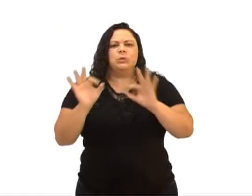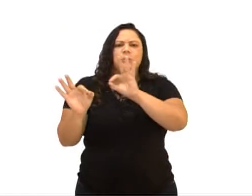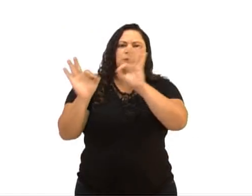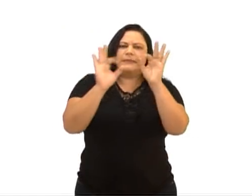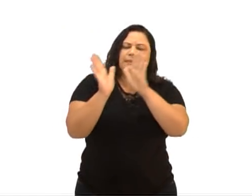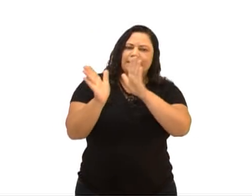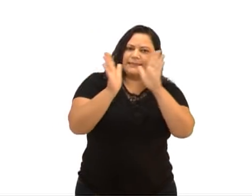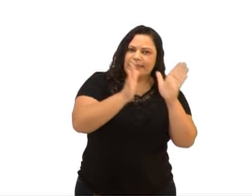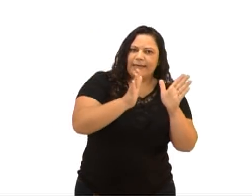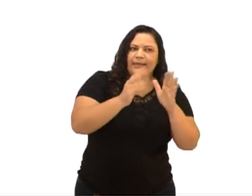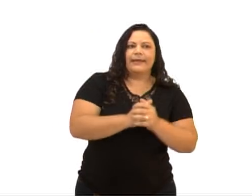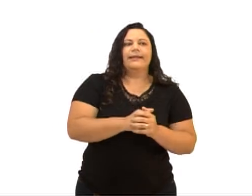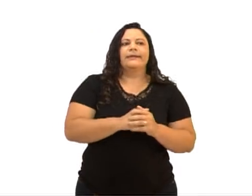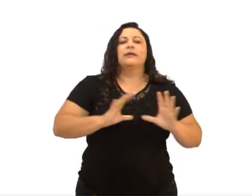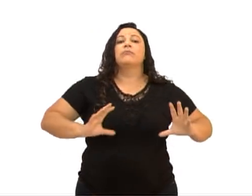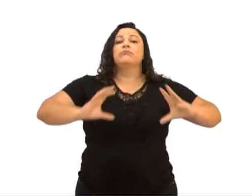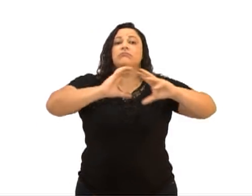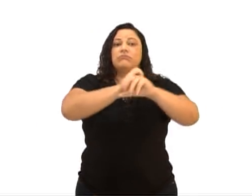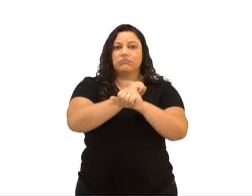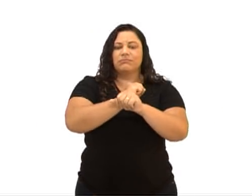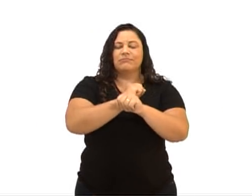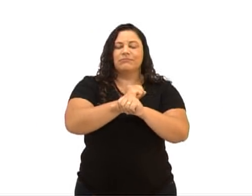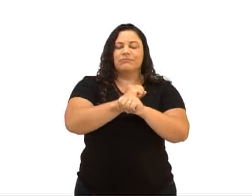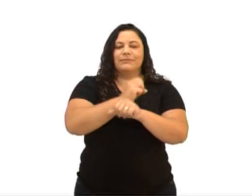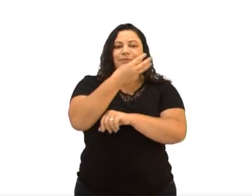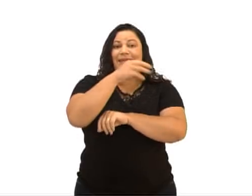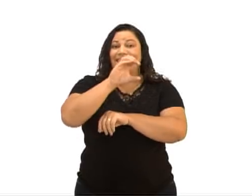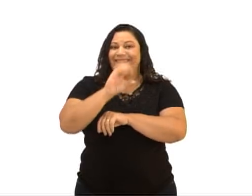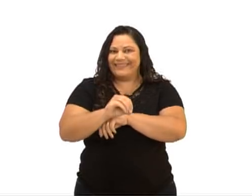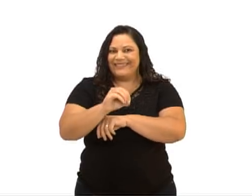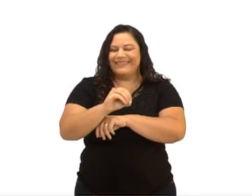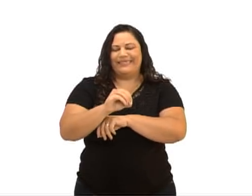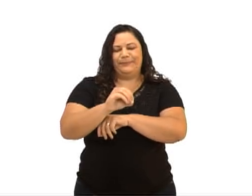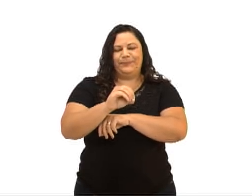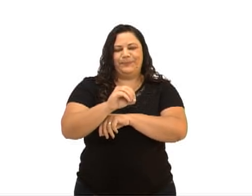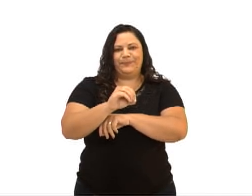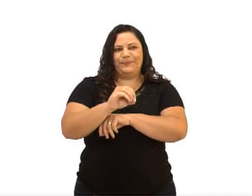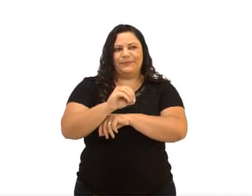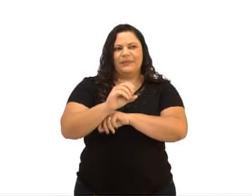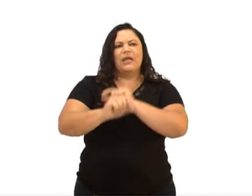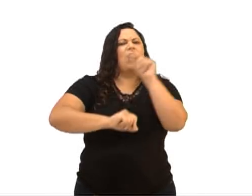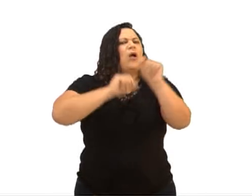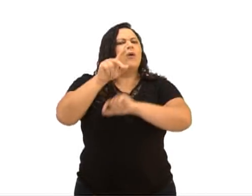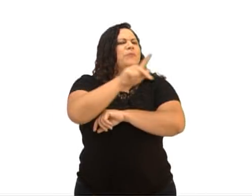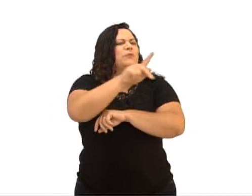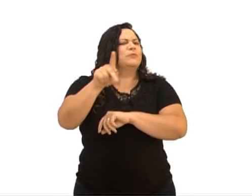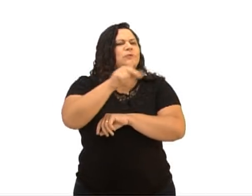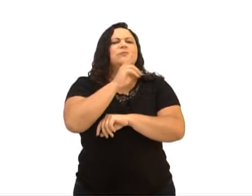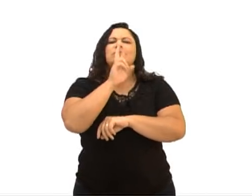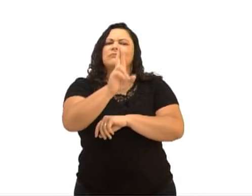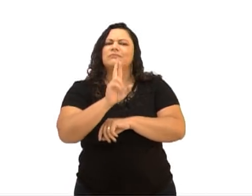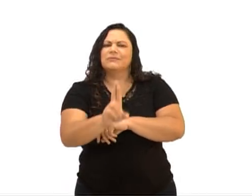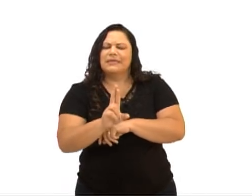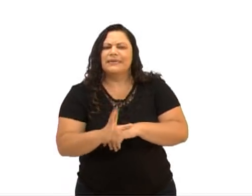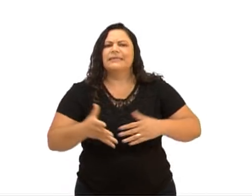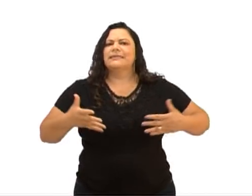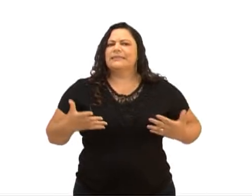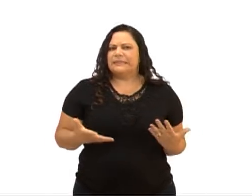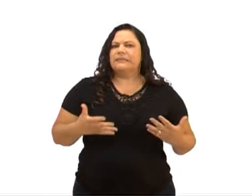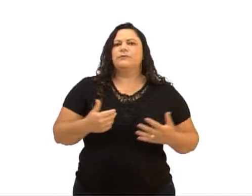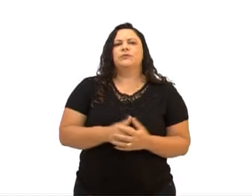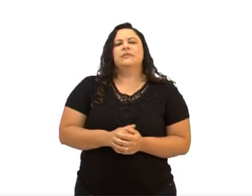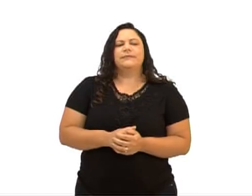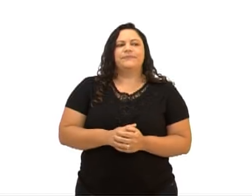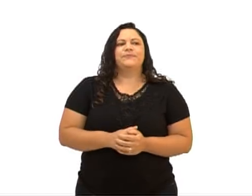Então 10 num total do quê? De 30, certo? Como que a professora fez aqui para resolver essa informação,